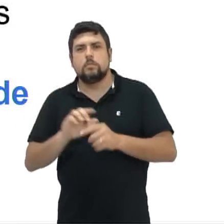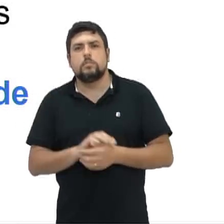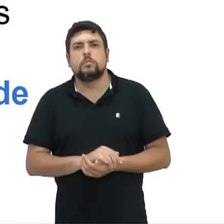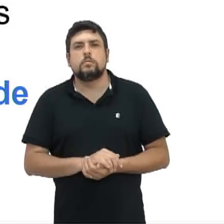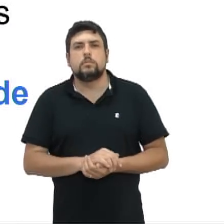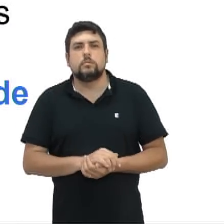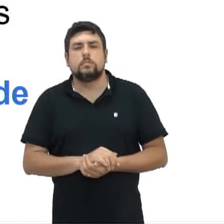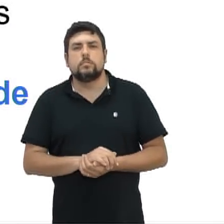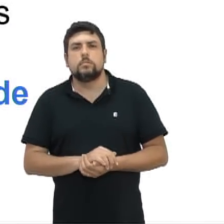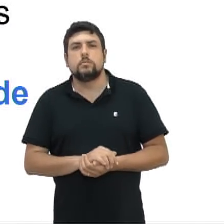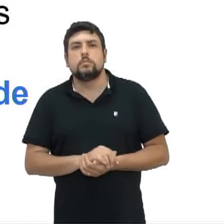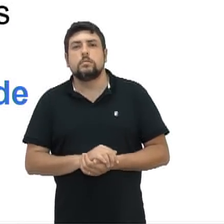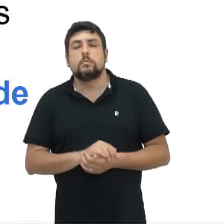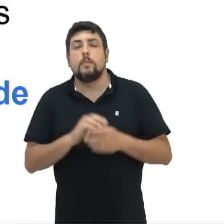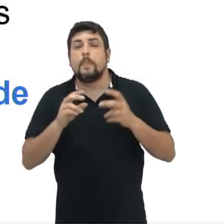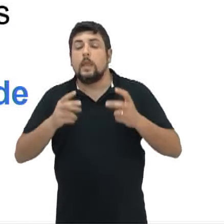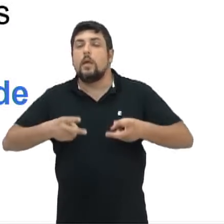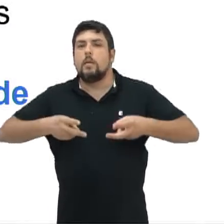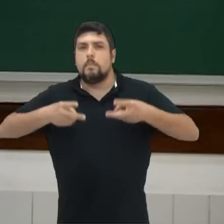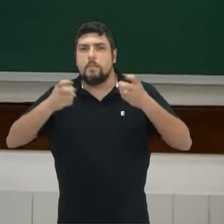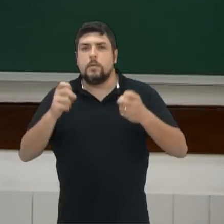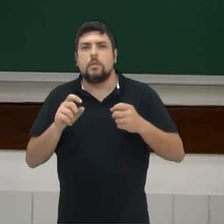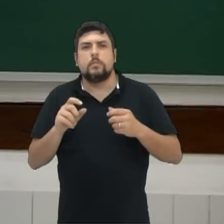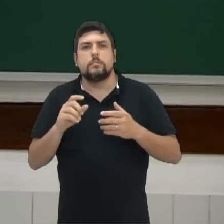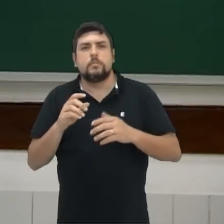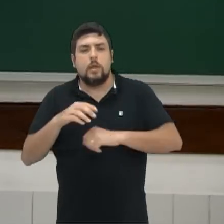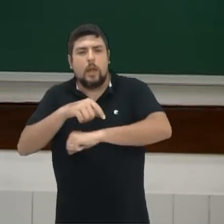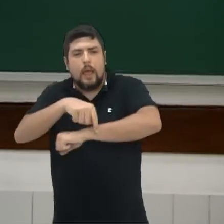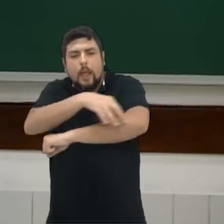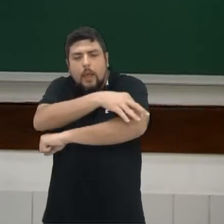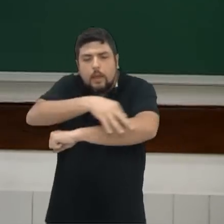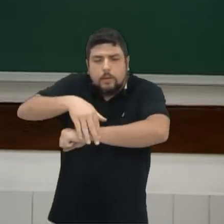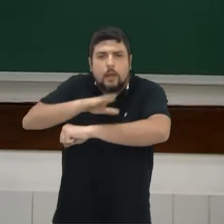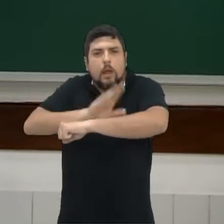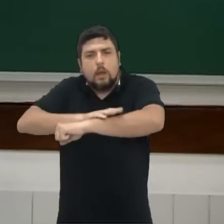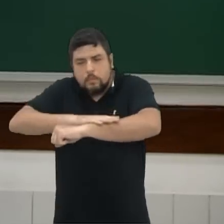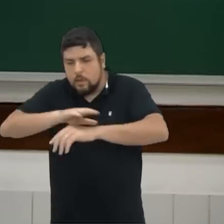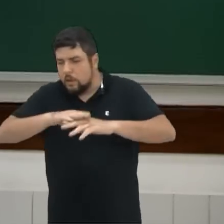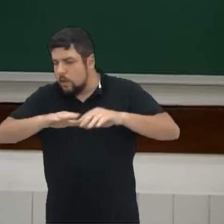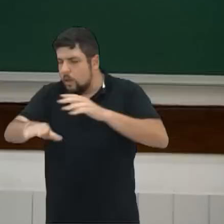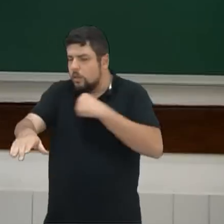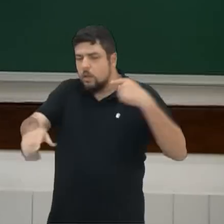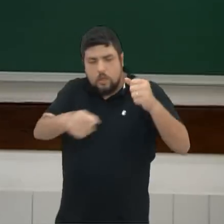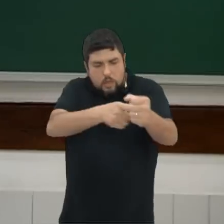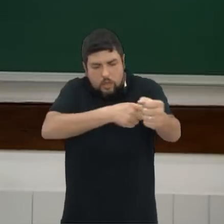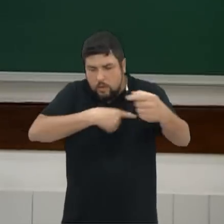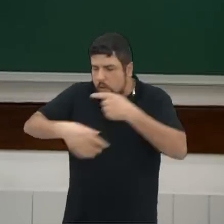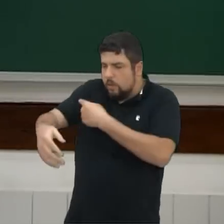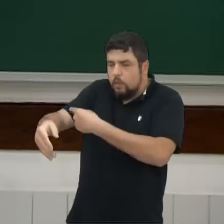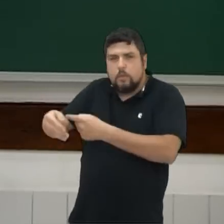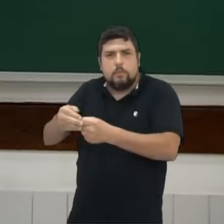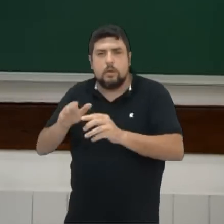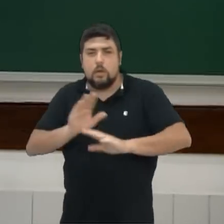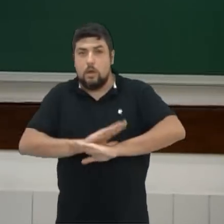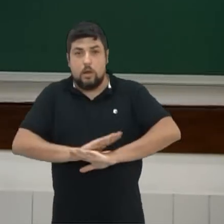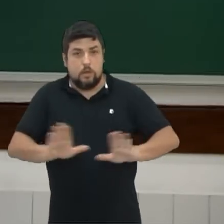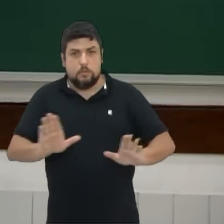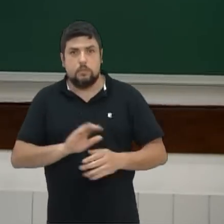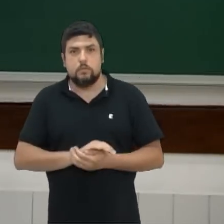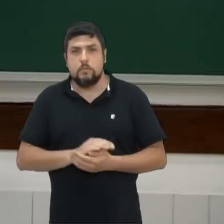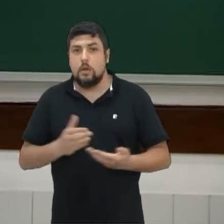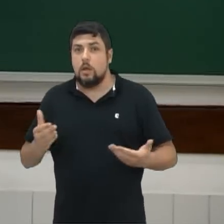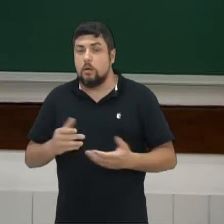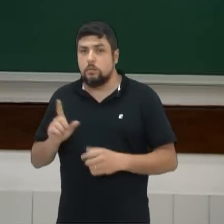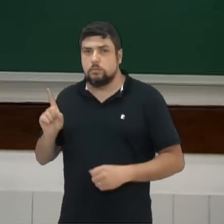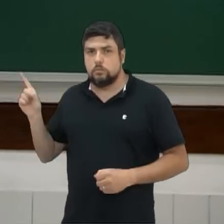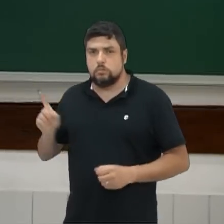percebam que acabou todo aquele problema das braças e etc. São medidas padronizadas. Como que vai funcionar